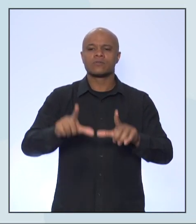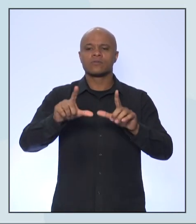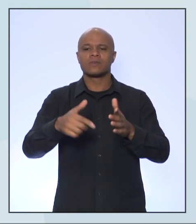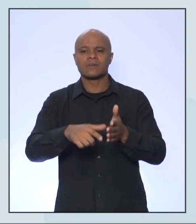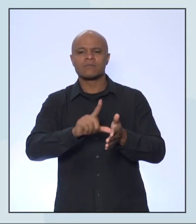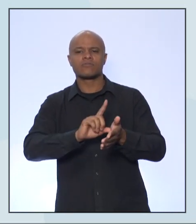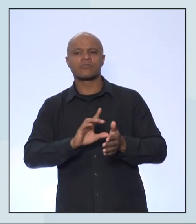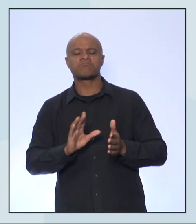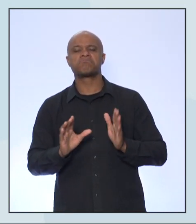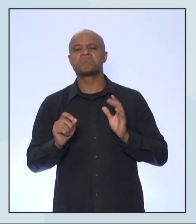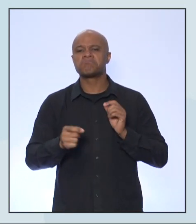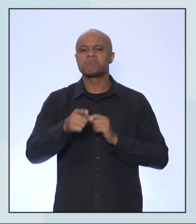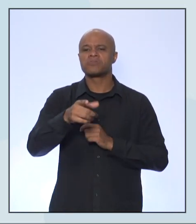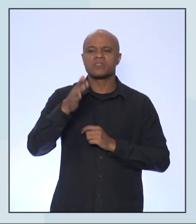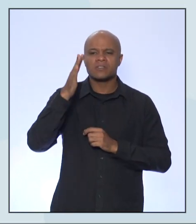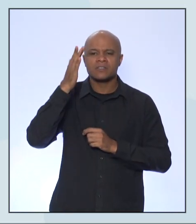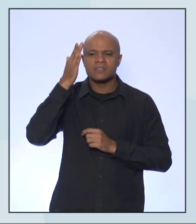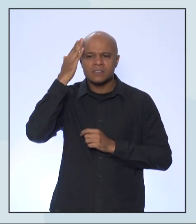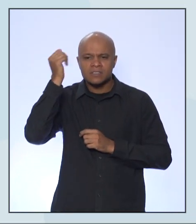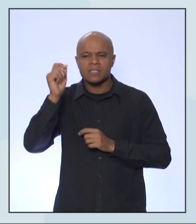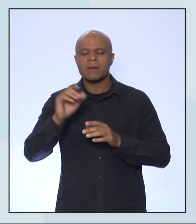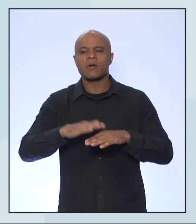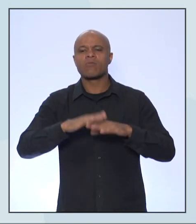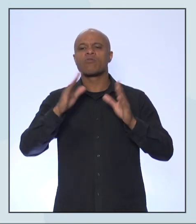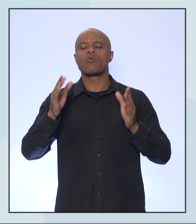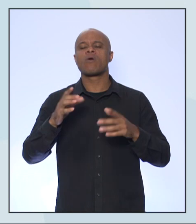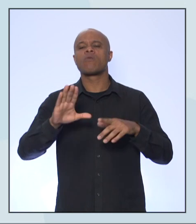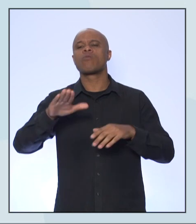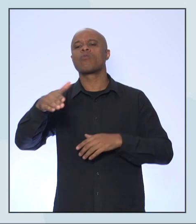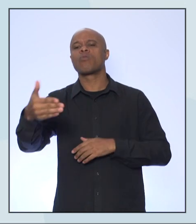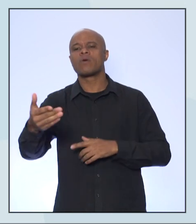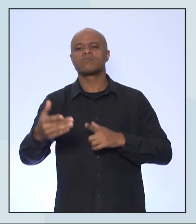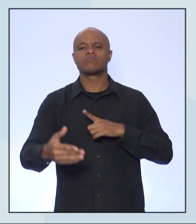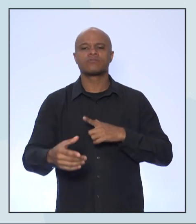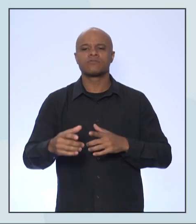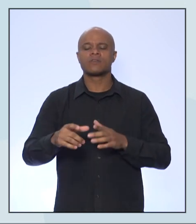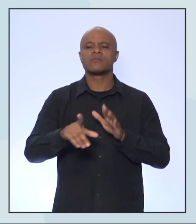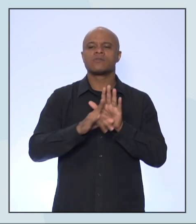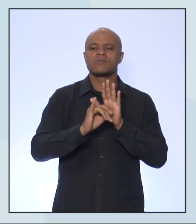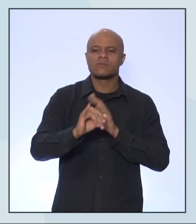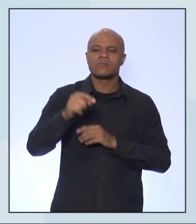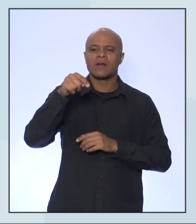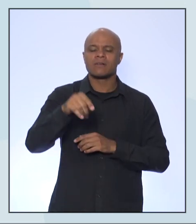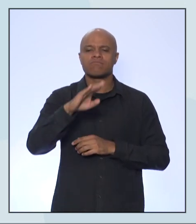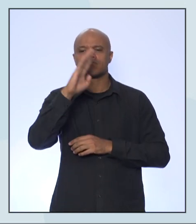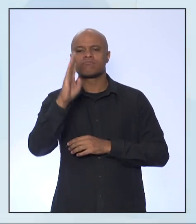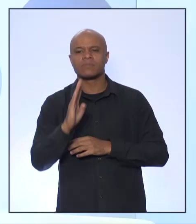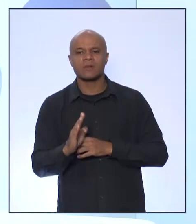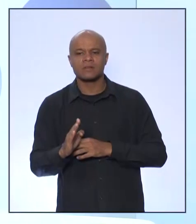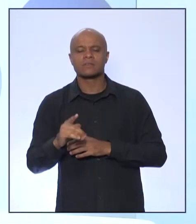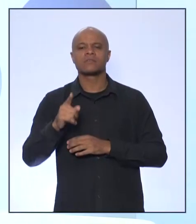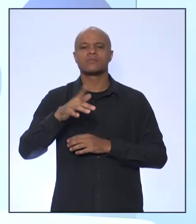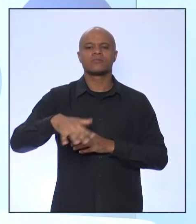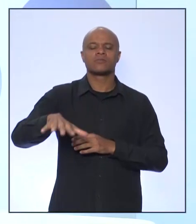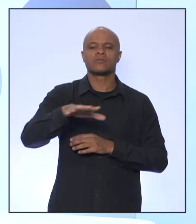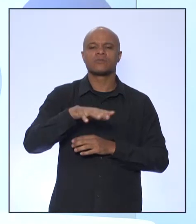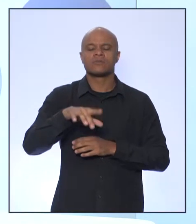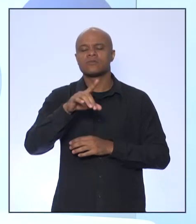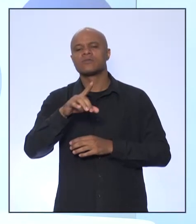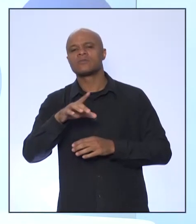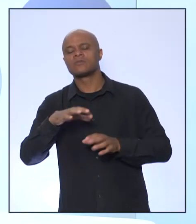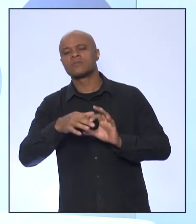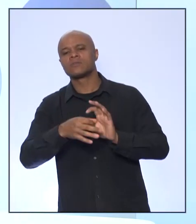anterior? Vocês sabem em qual contexto histórico? Quando que nós tivemos uma Constituição aqui no Brasil, pautada nos direitos e